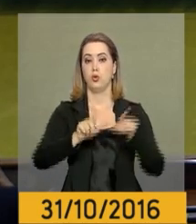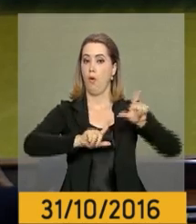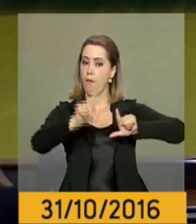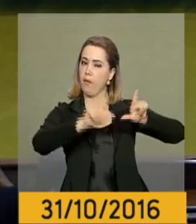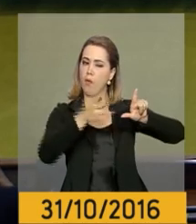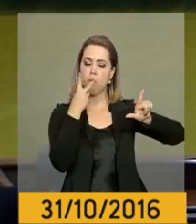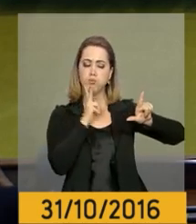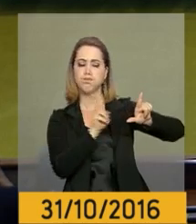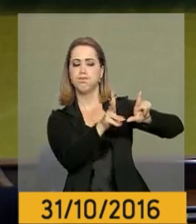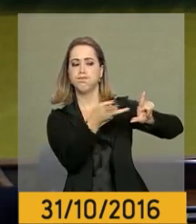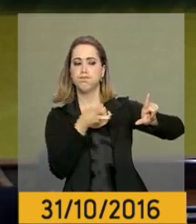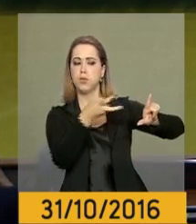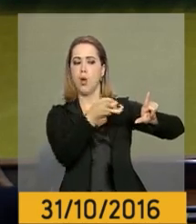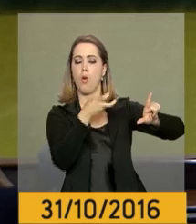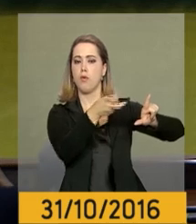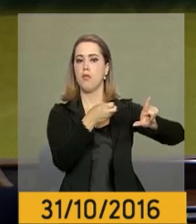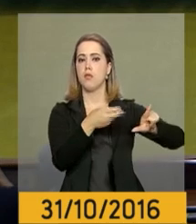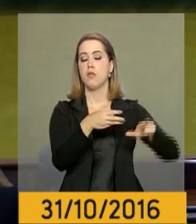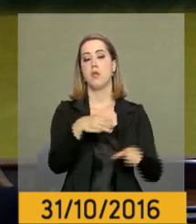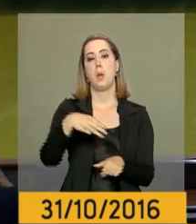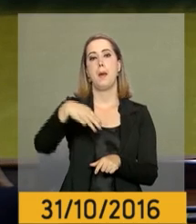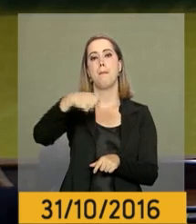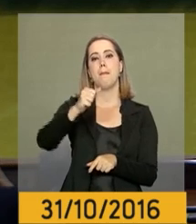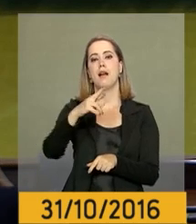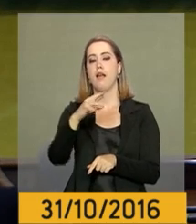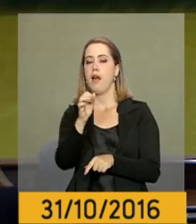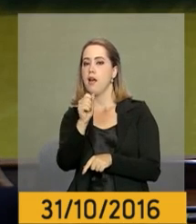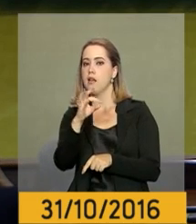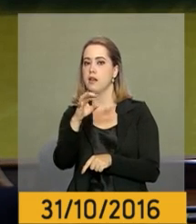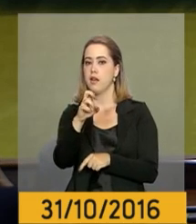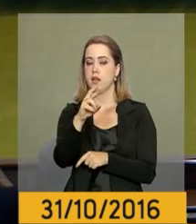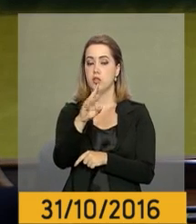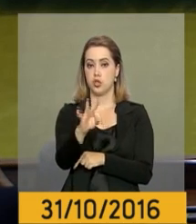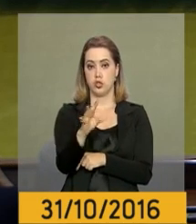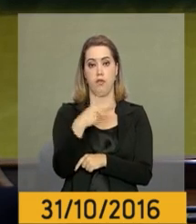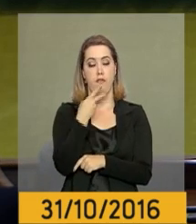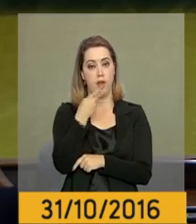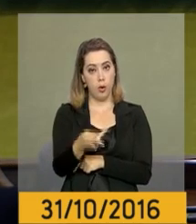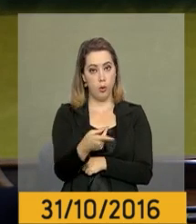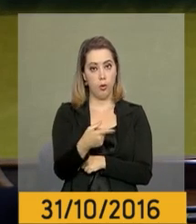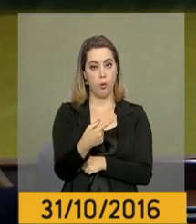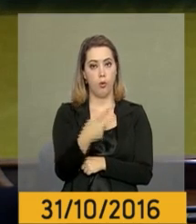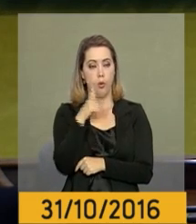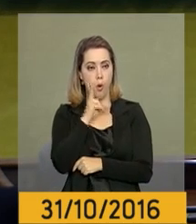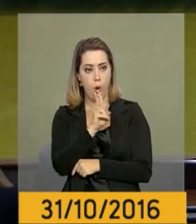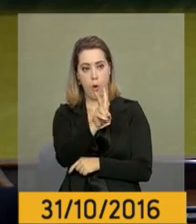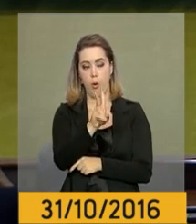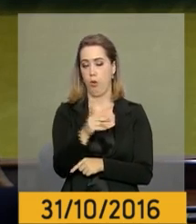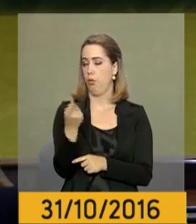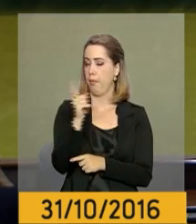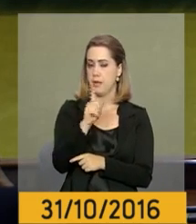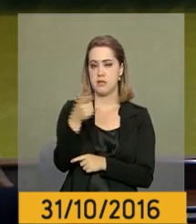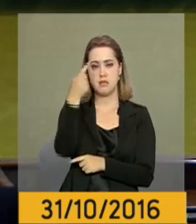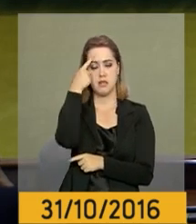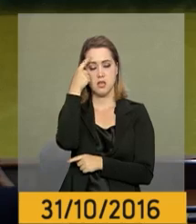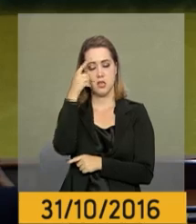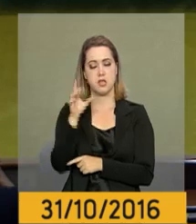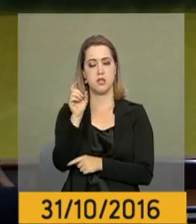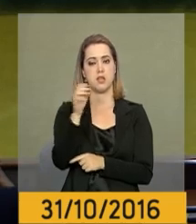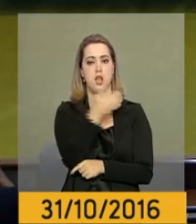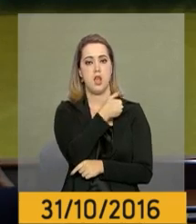toucher quando ela assumiu o poder em que ela disse Olhe não vamos pensar que o estado pode fazer eh